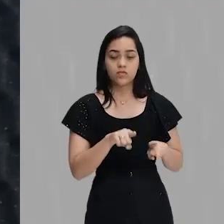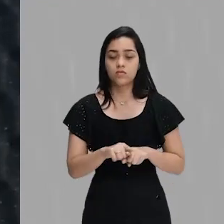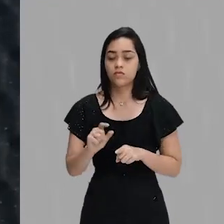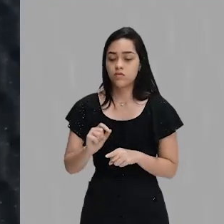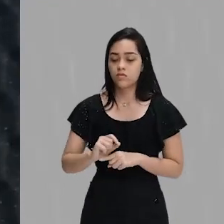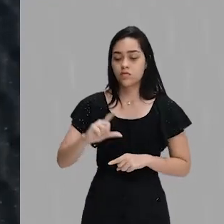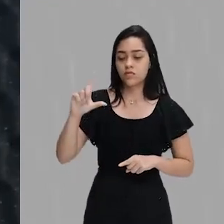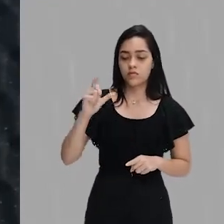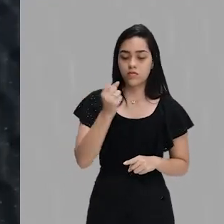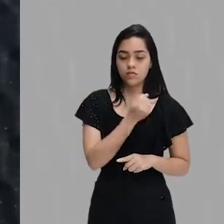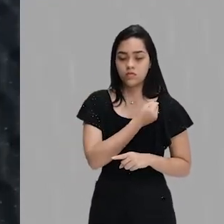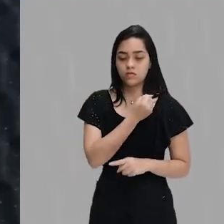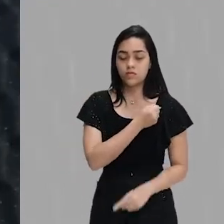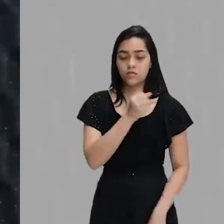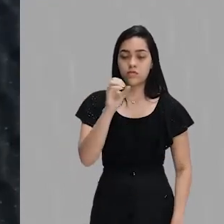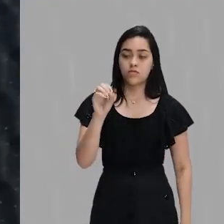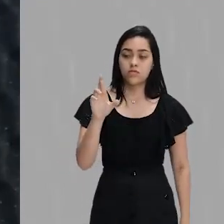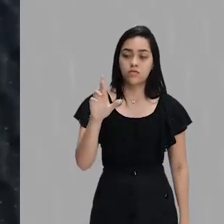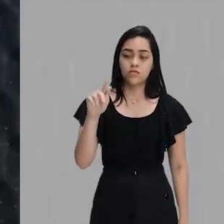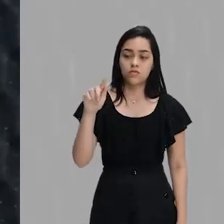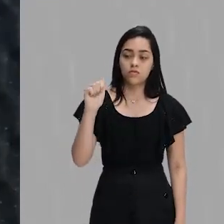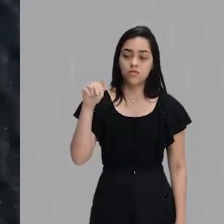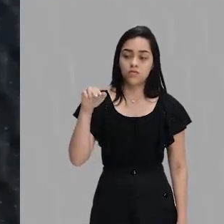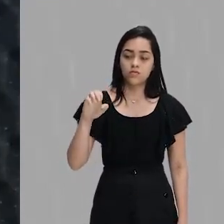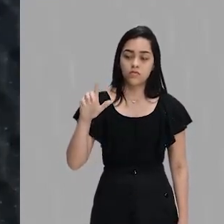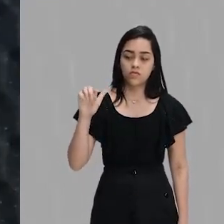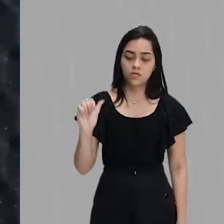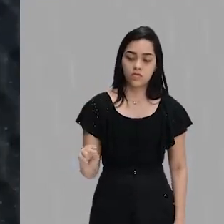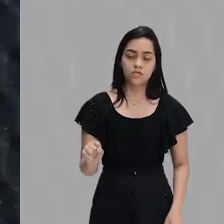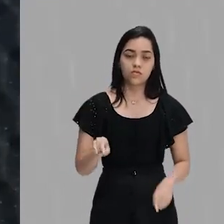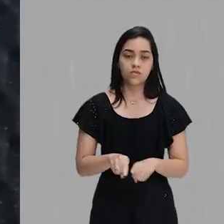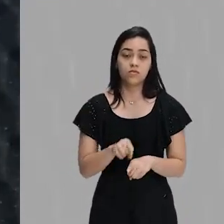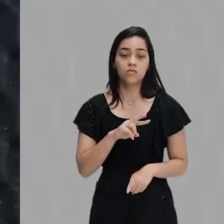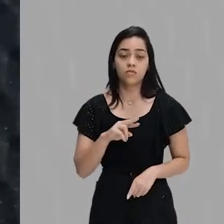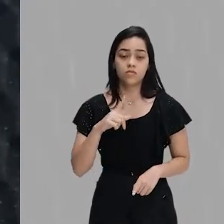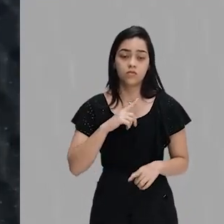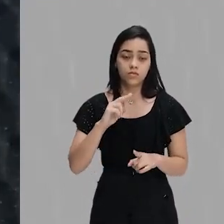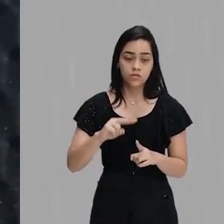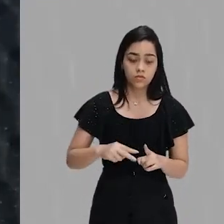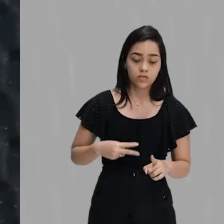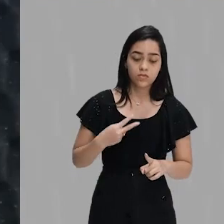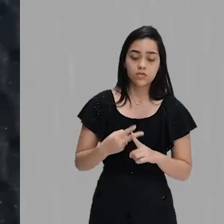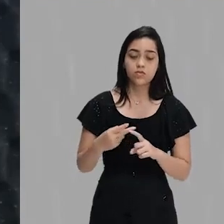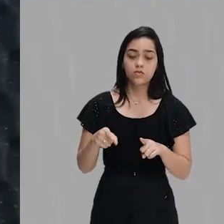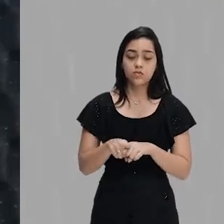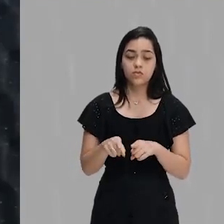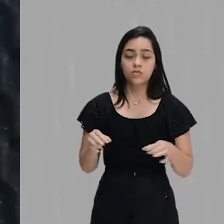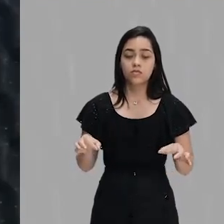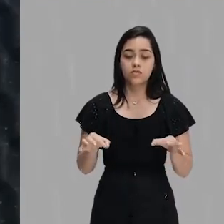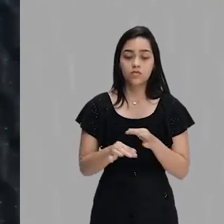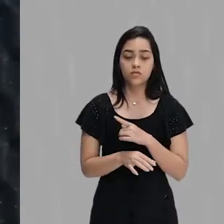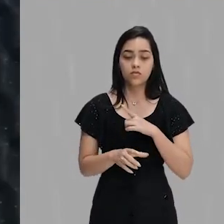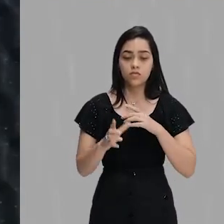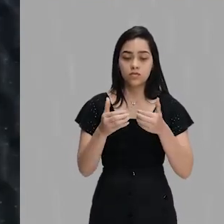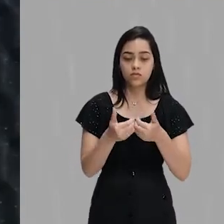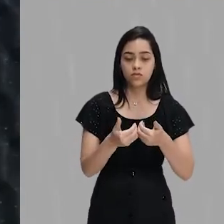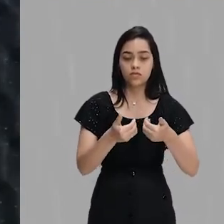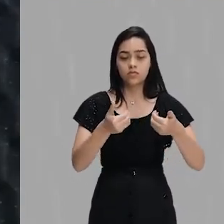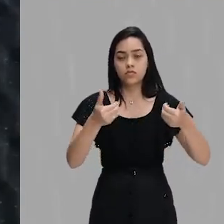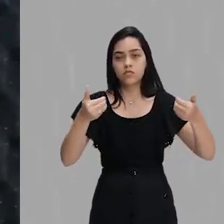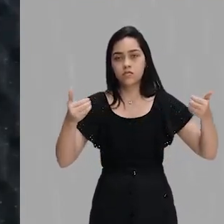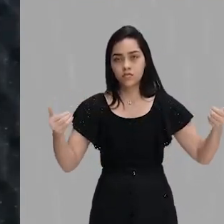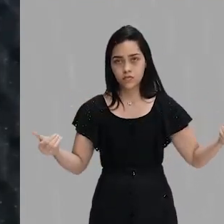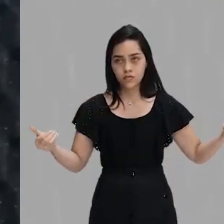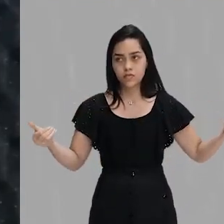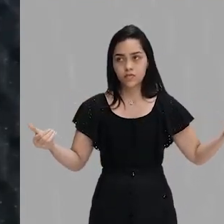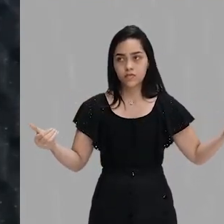do número de organelas, crescimento como um todo, ela vai sofrer duplicação e, por último, cada célula que sofreu